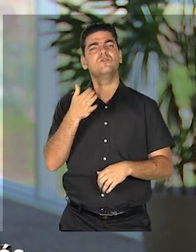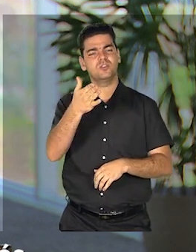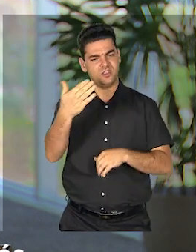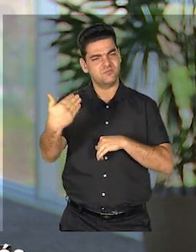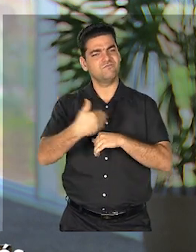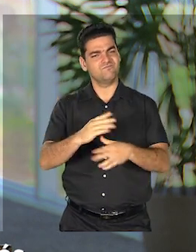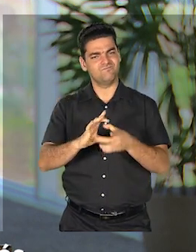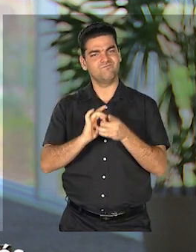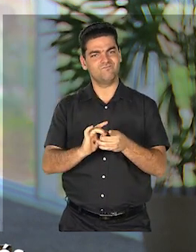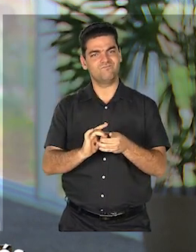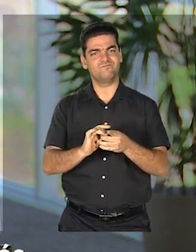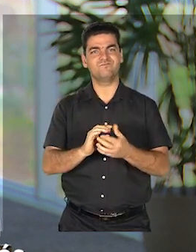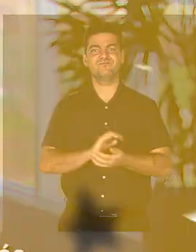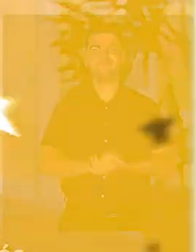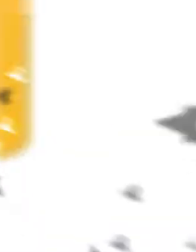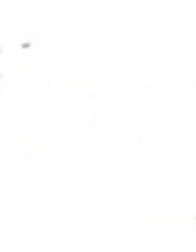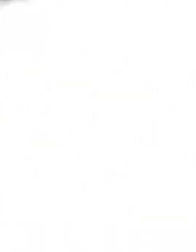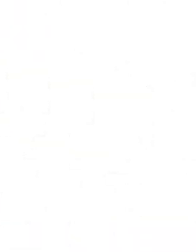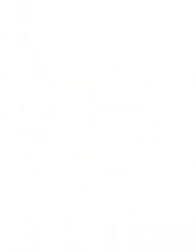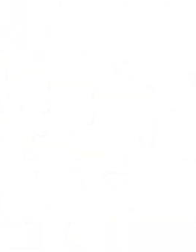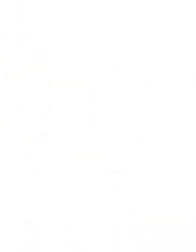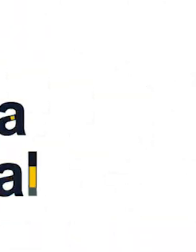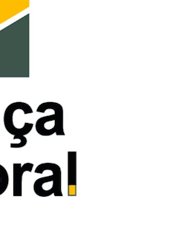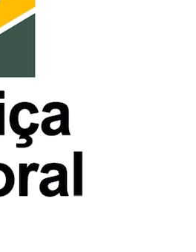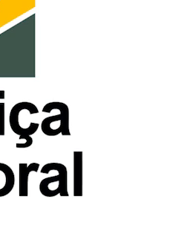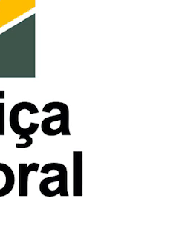seja parte dessa história